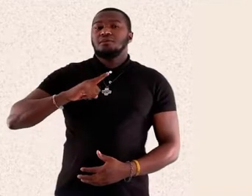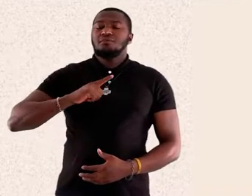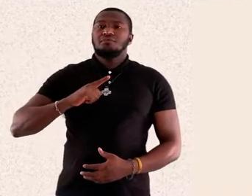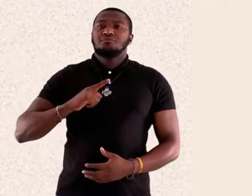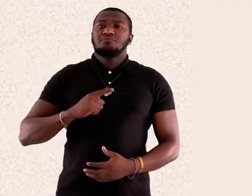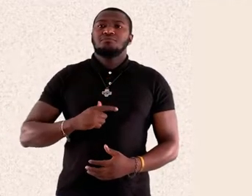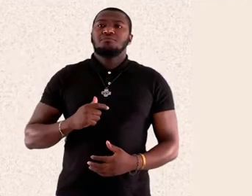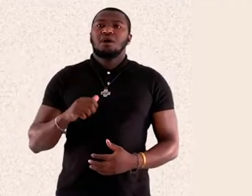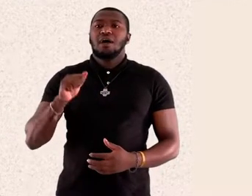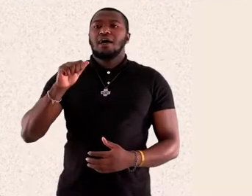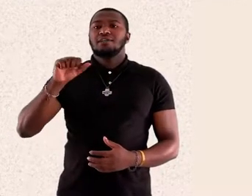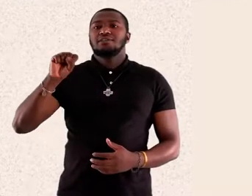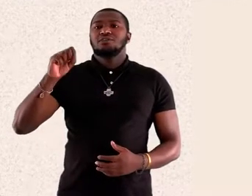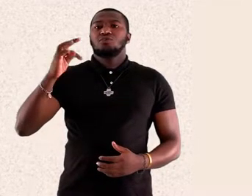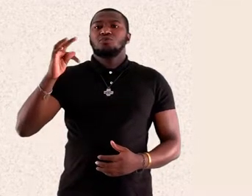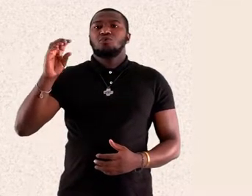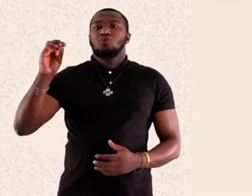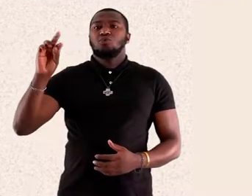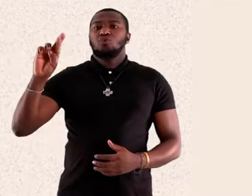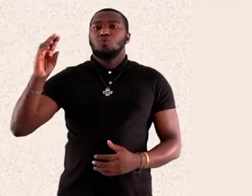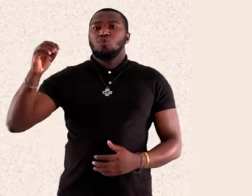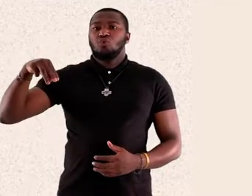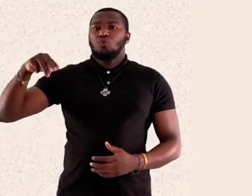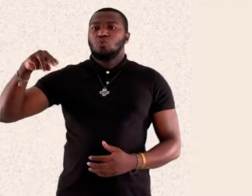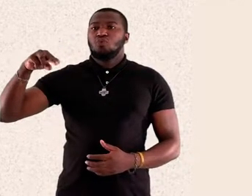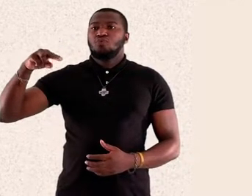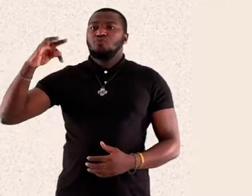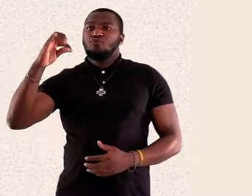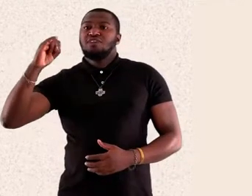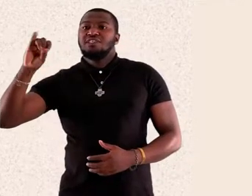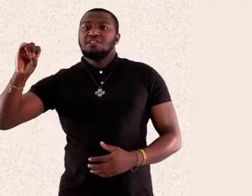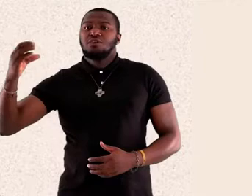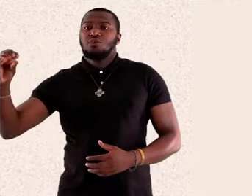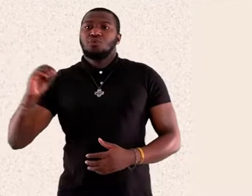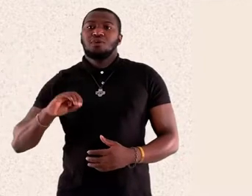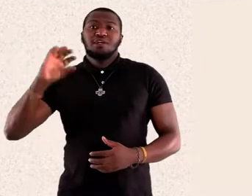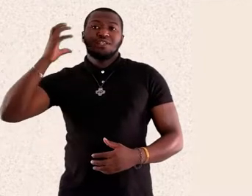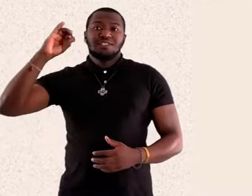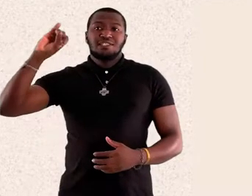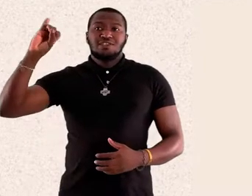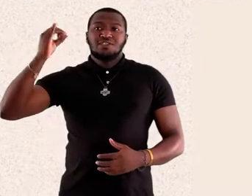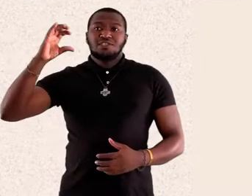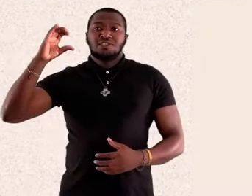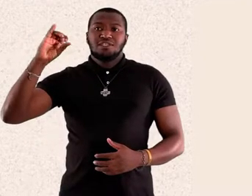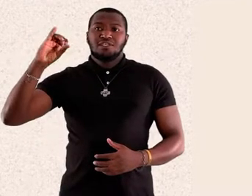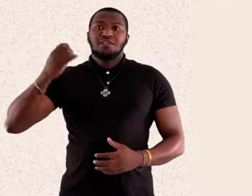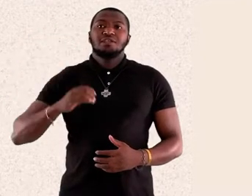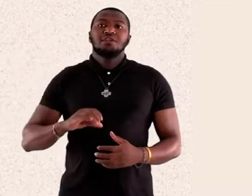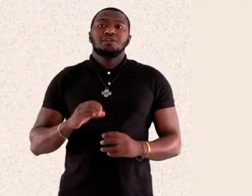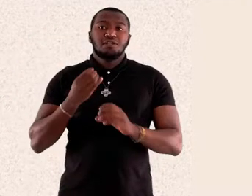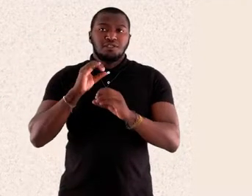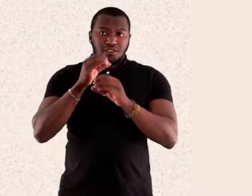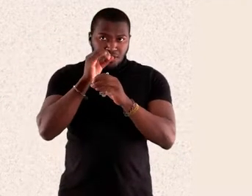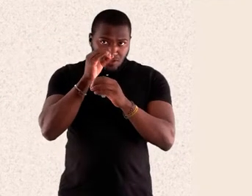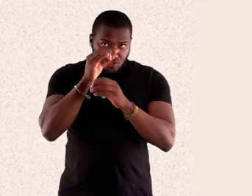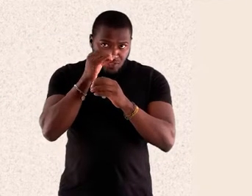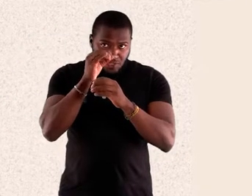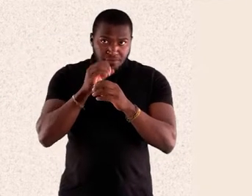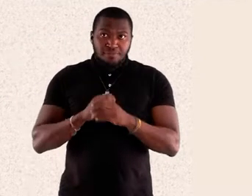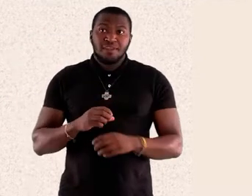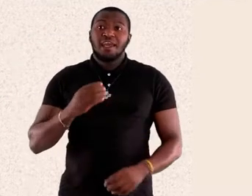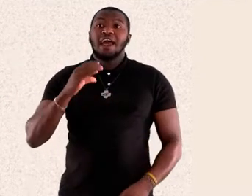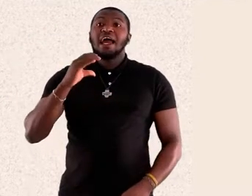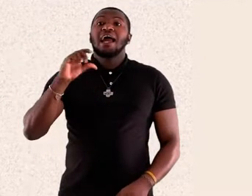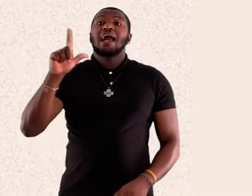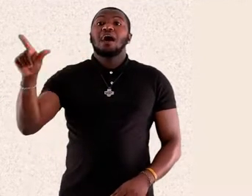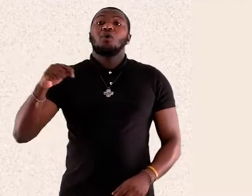astrônomo Não é ele é acho que é astrofísico cientista calça Cega cega ele fala que